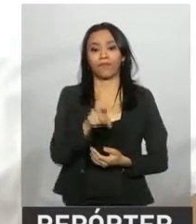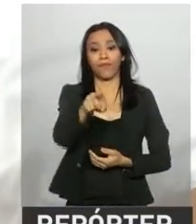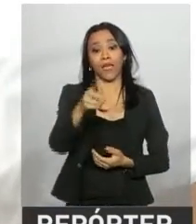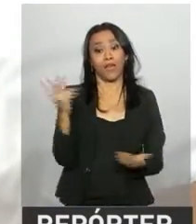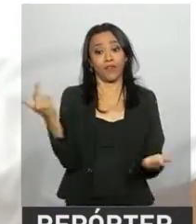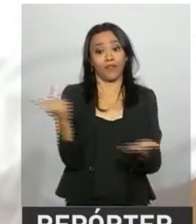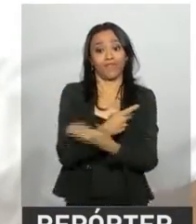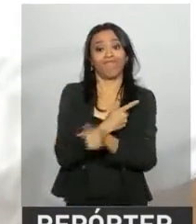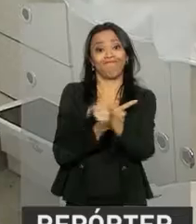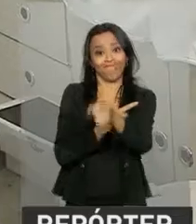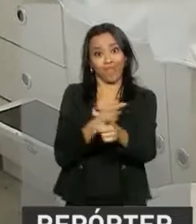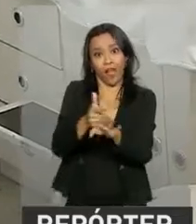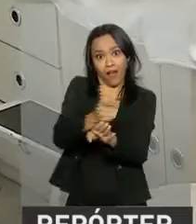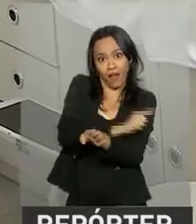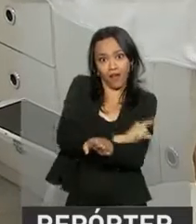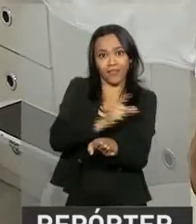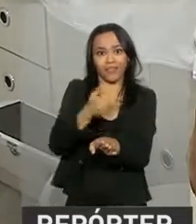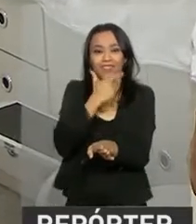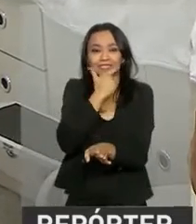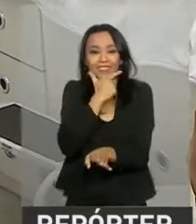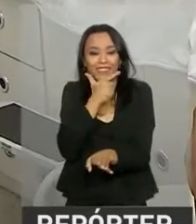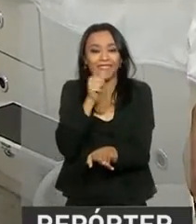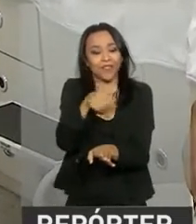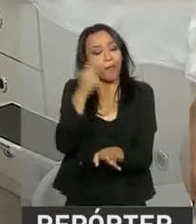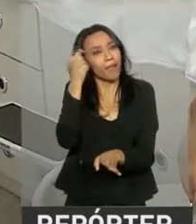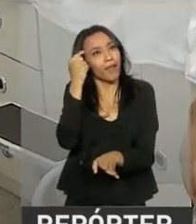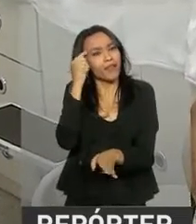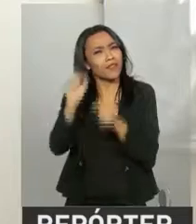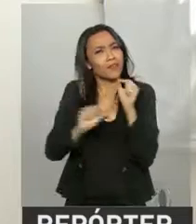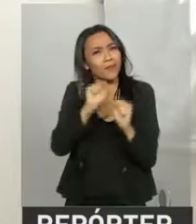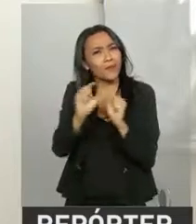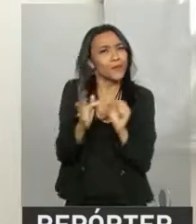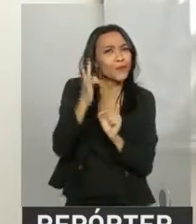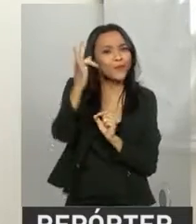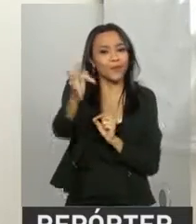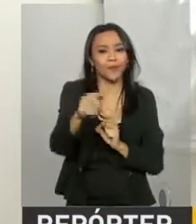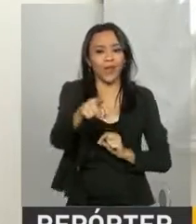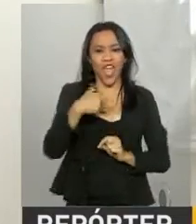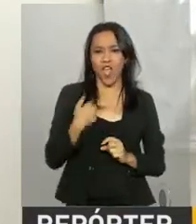diagnosticado há tempo e, sorridente, já pensa no futuro. Eu vou ser médico.